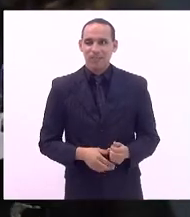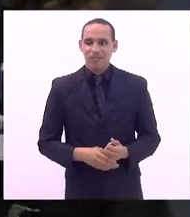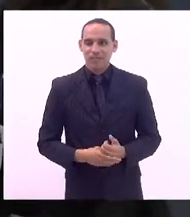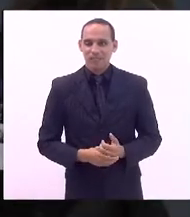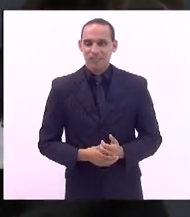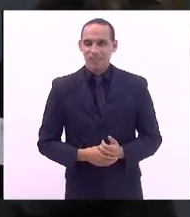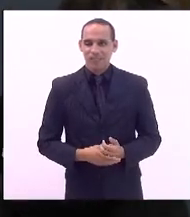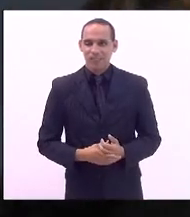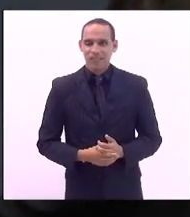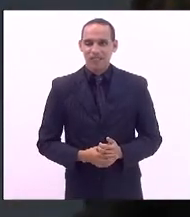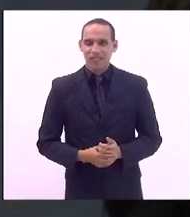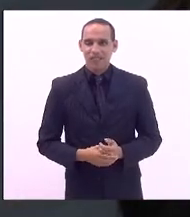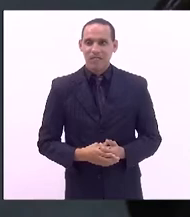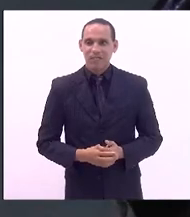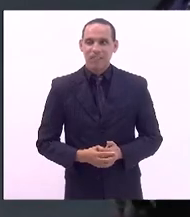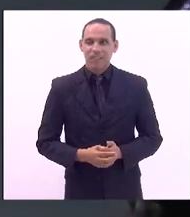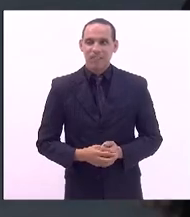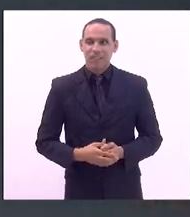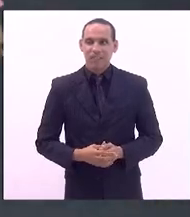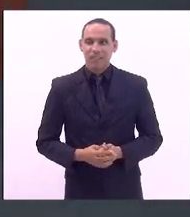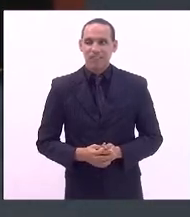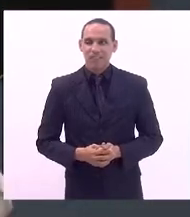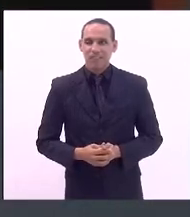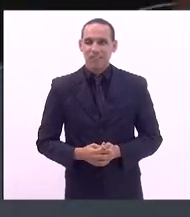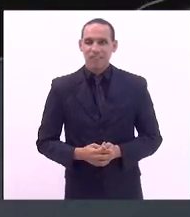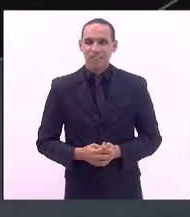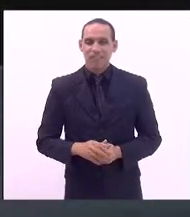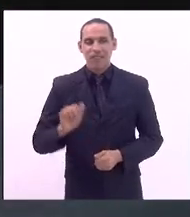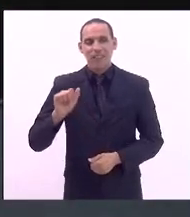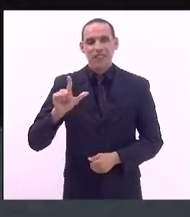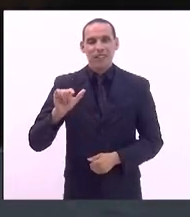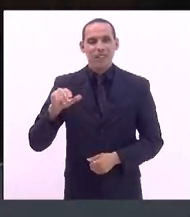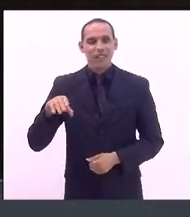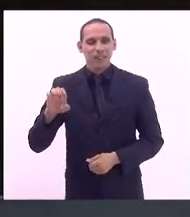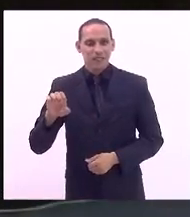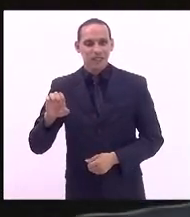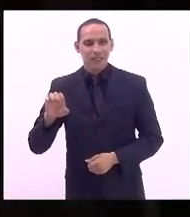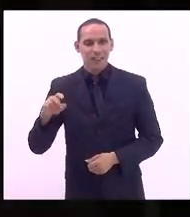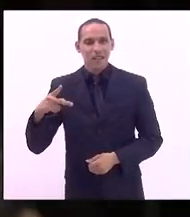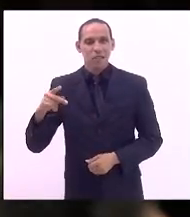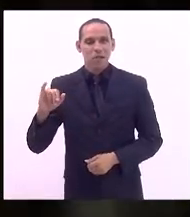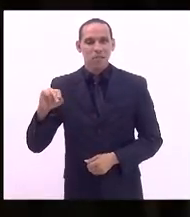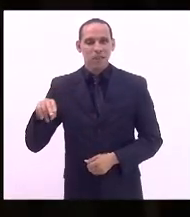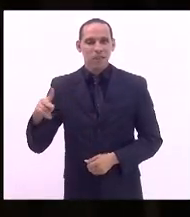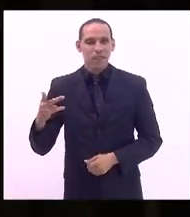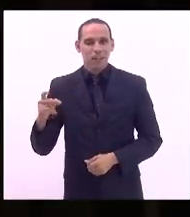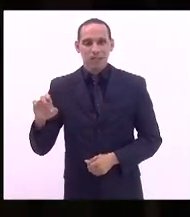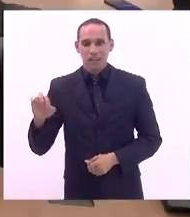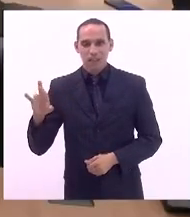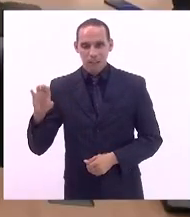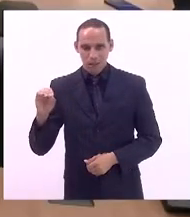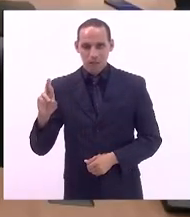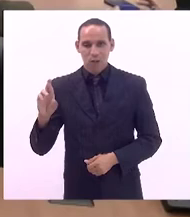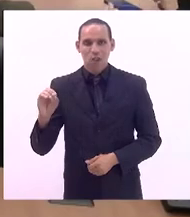E aí Oi Aline Pinheiro Rocha Silveira